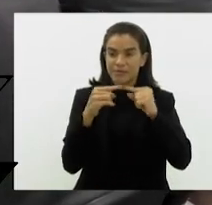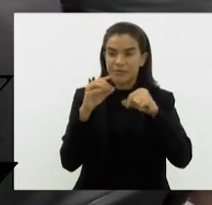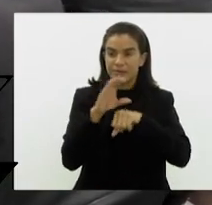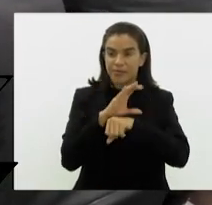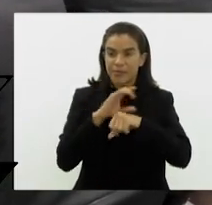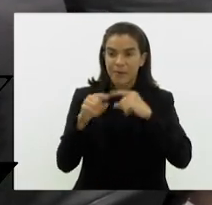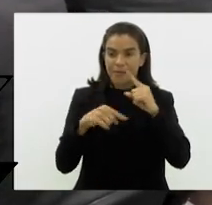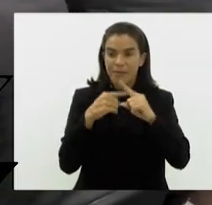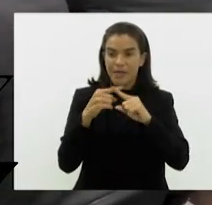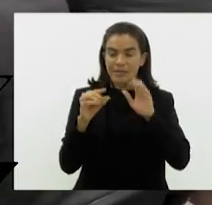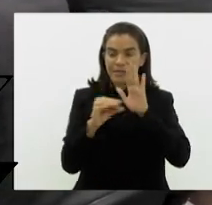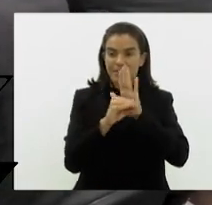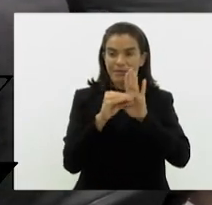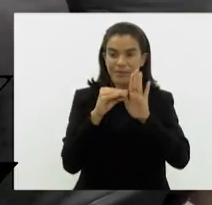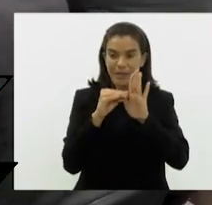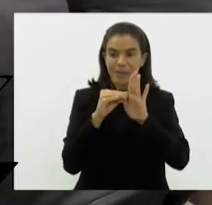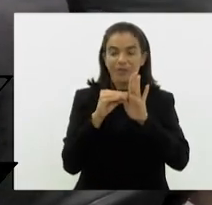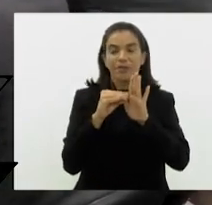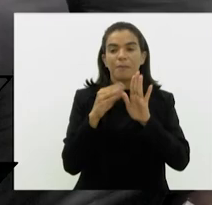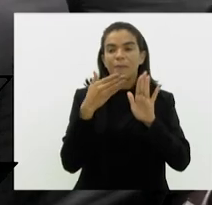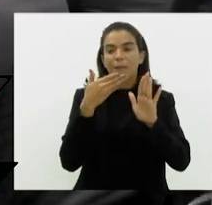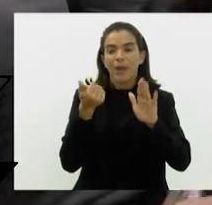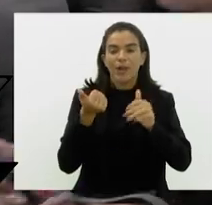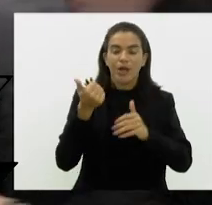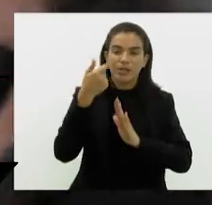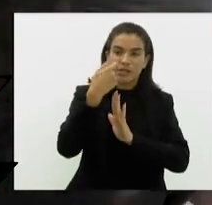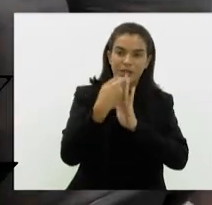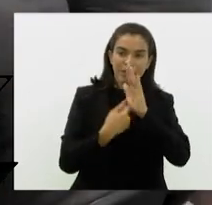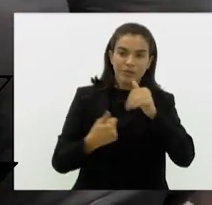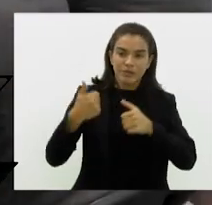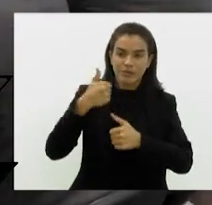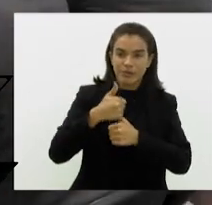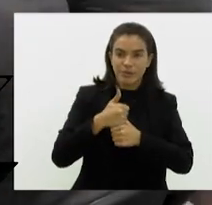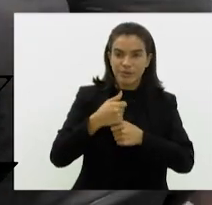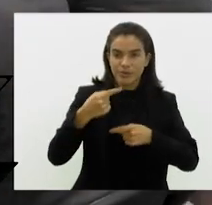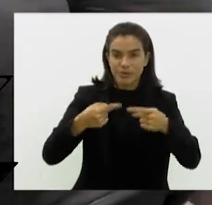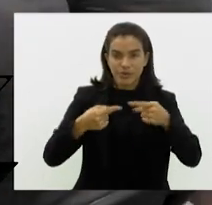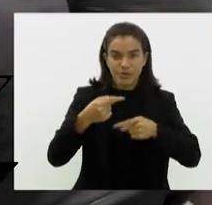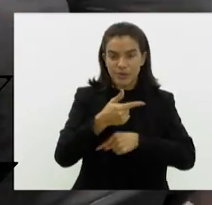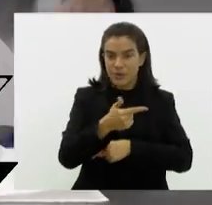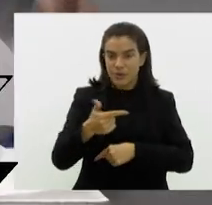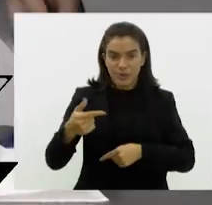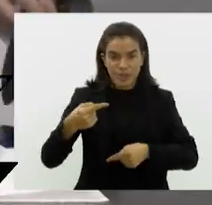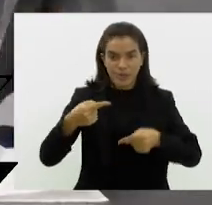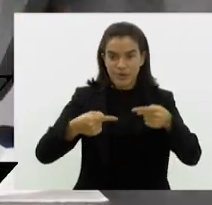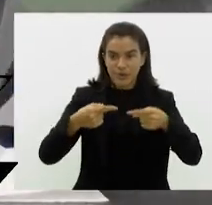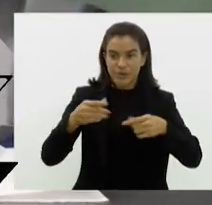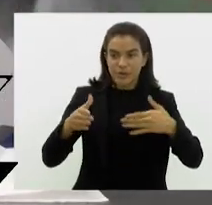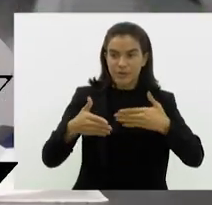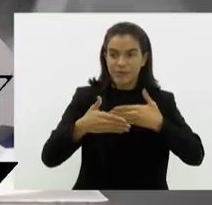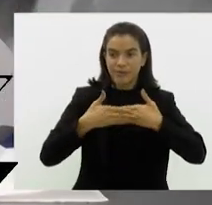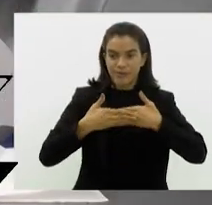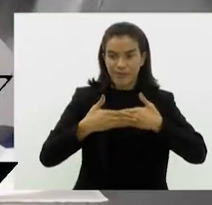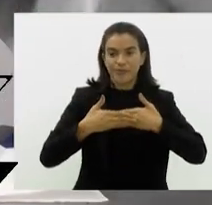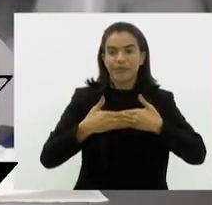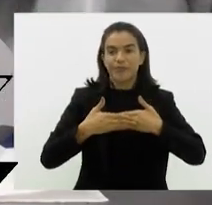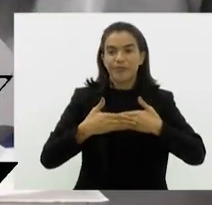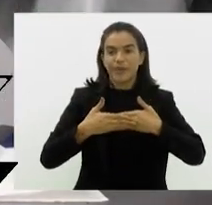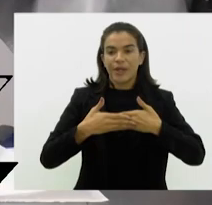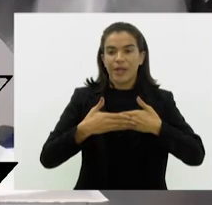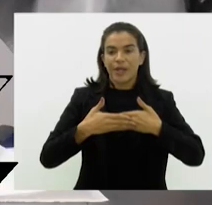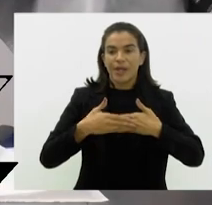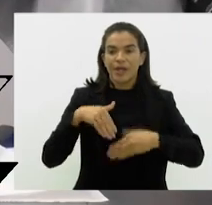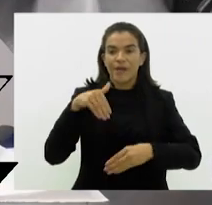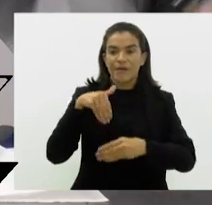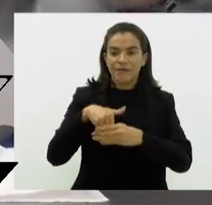com emendas, concluindo por substitutivo. Em discussão, não havendo quem queira discutir, encerrada a discussão,